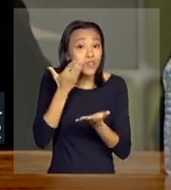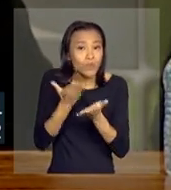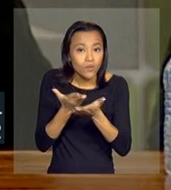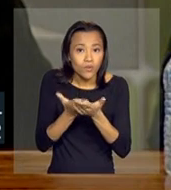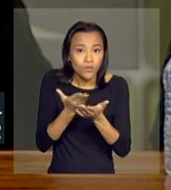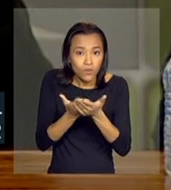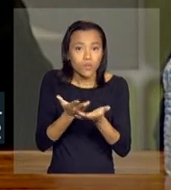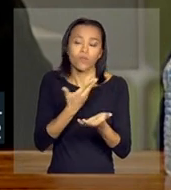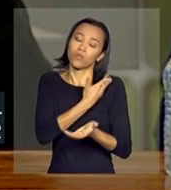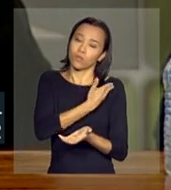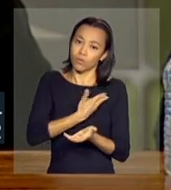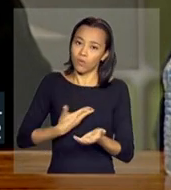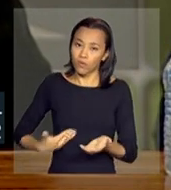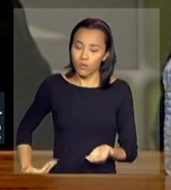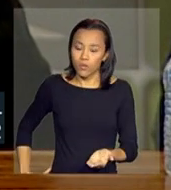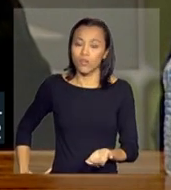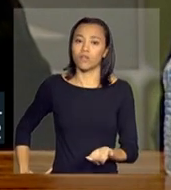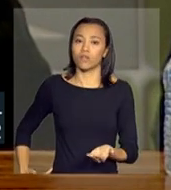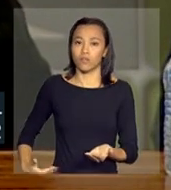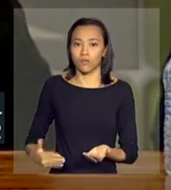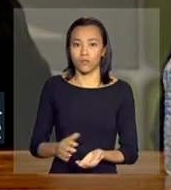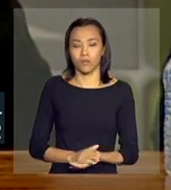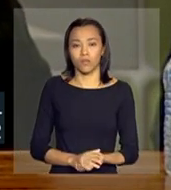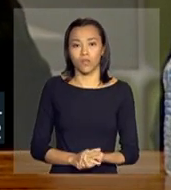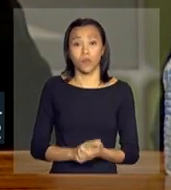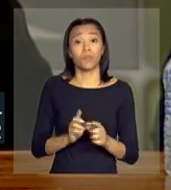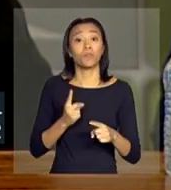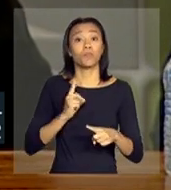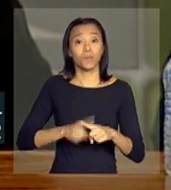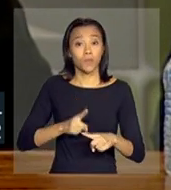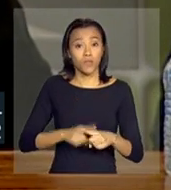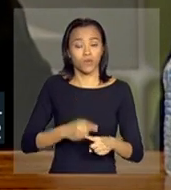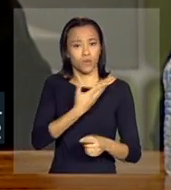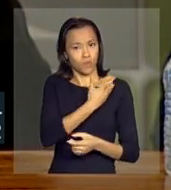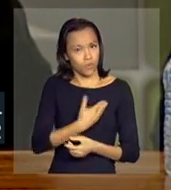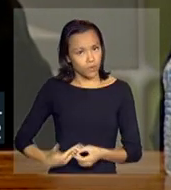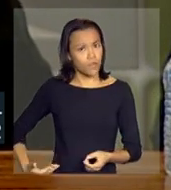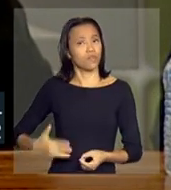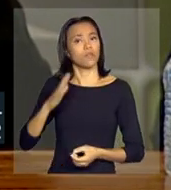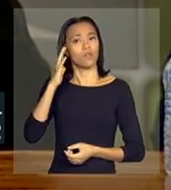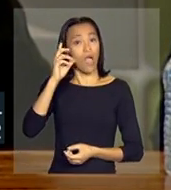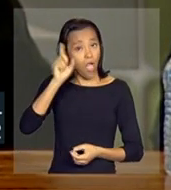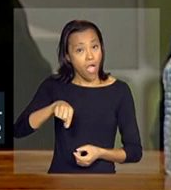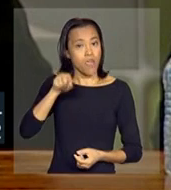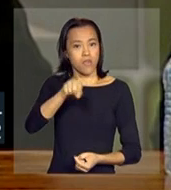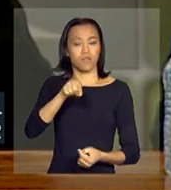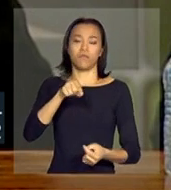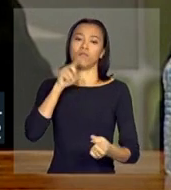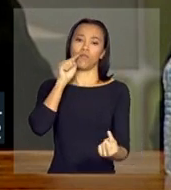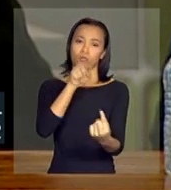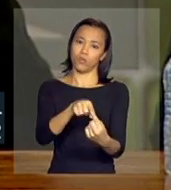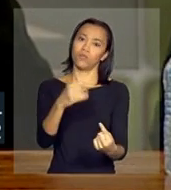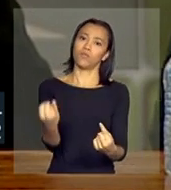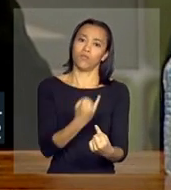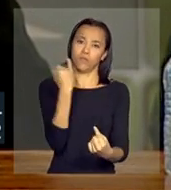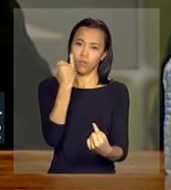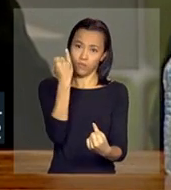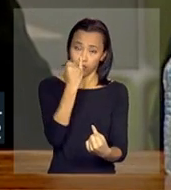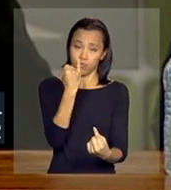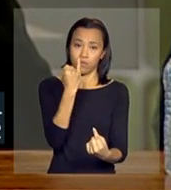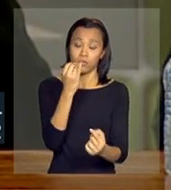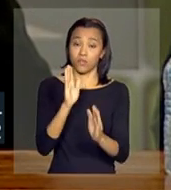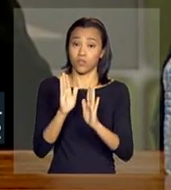que o governo está avaliando. Por quê? Porque o governo considera esse um objetivo importante. Já